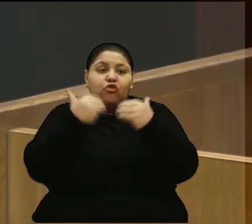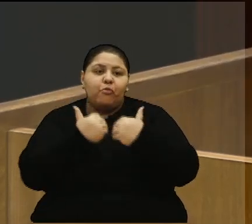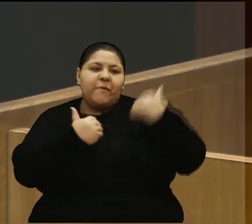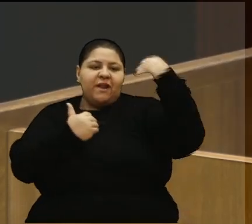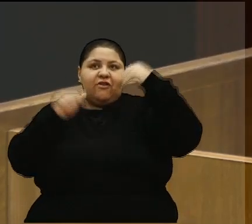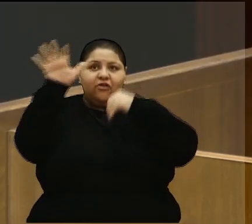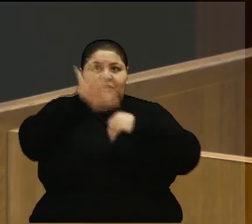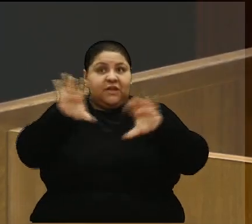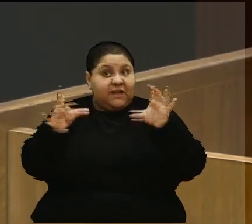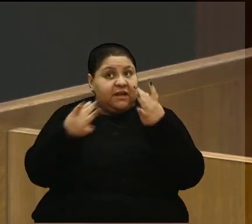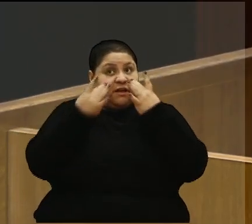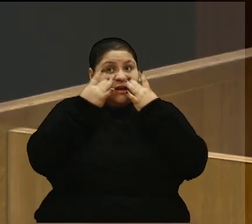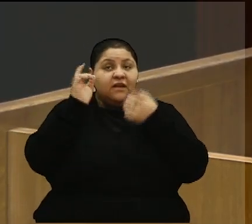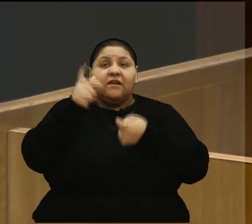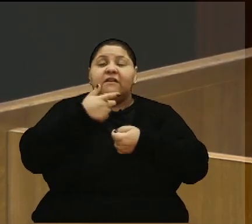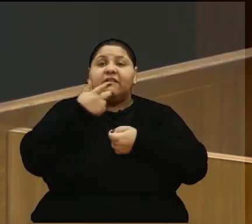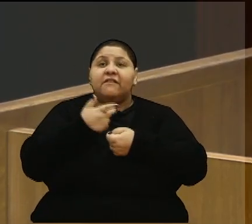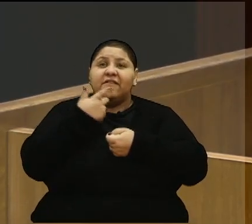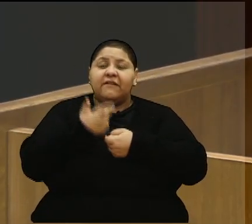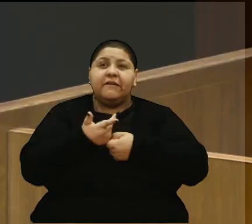Presta atenção, ela falava de